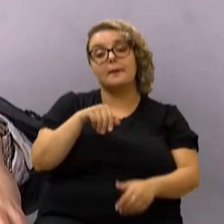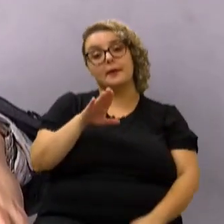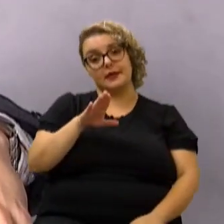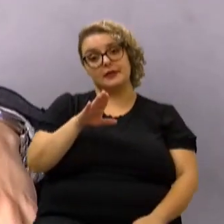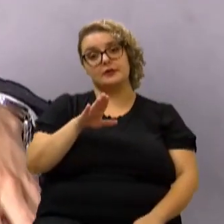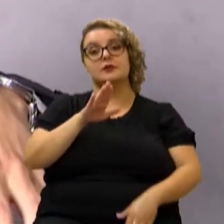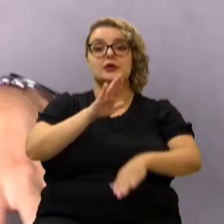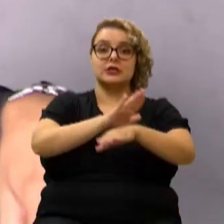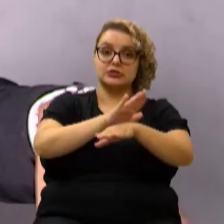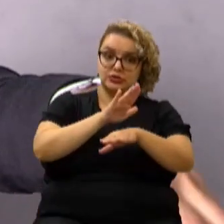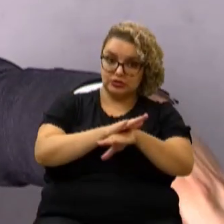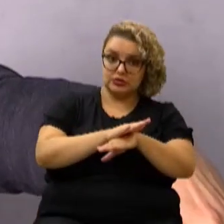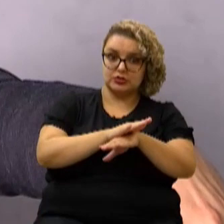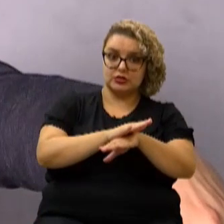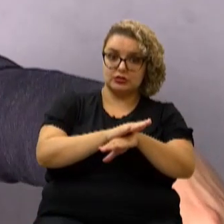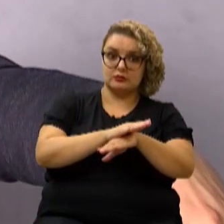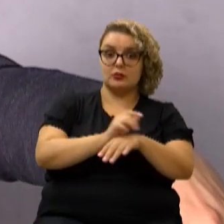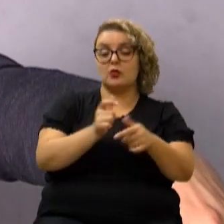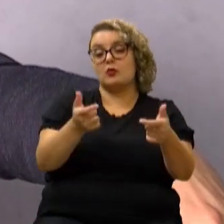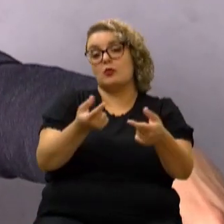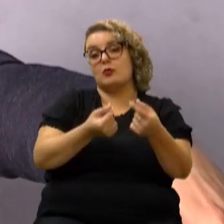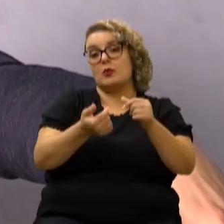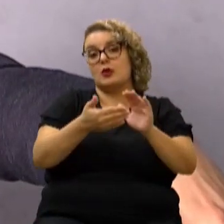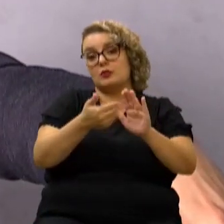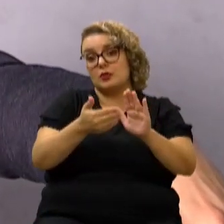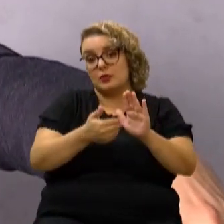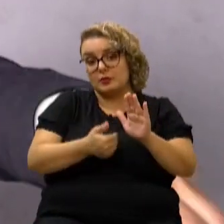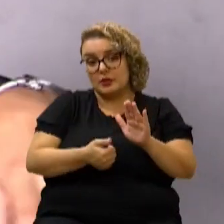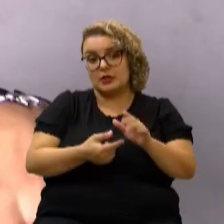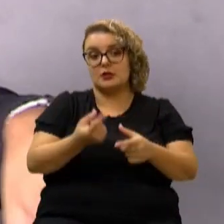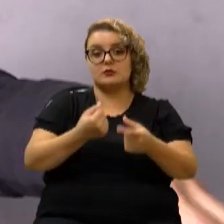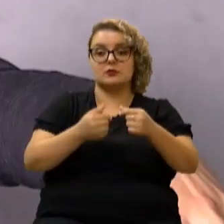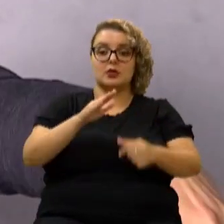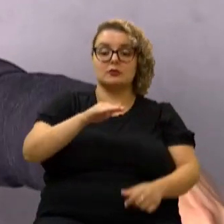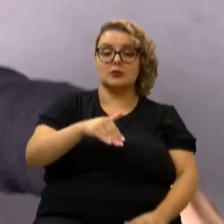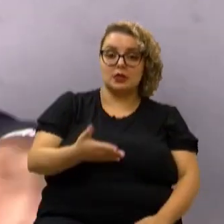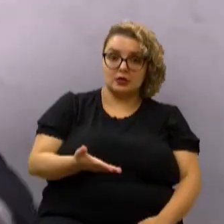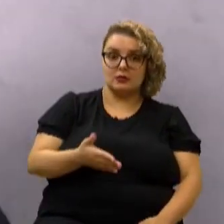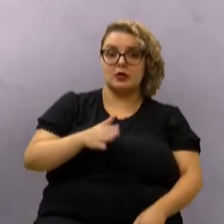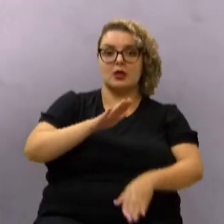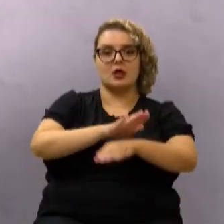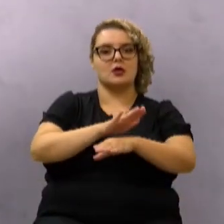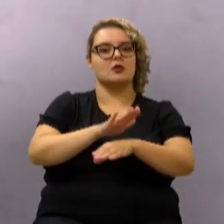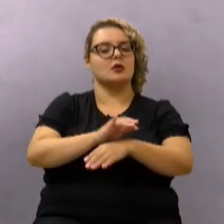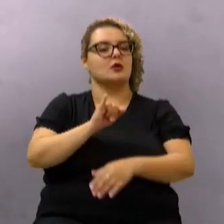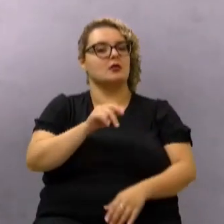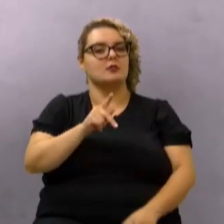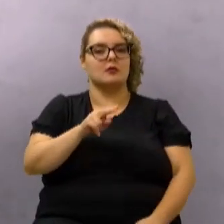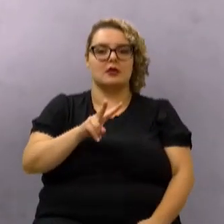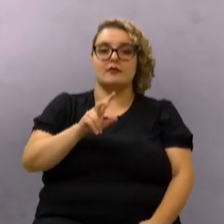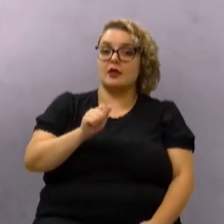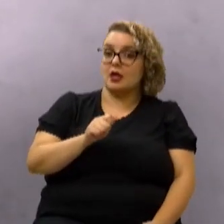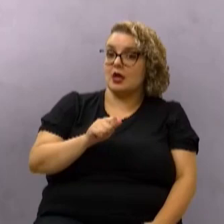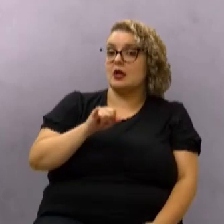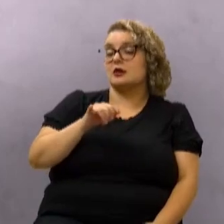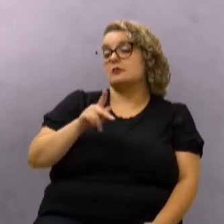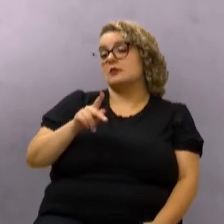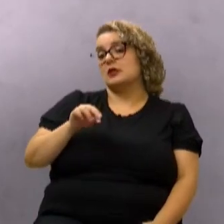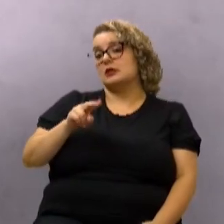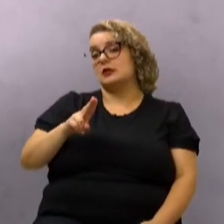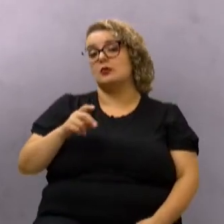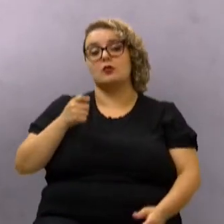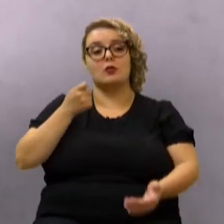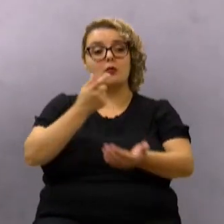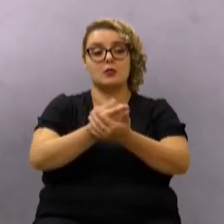você tiver guardado vai te ajudar a obter maiores descontos. Esses descontos vai te ajudar a pagar IPVA,